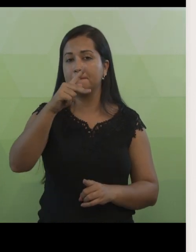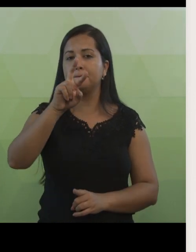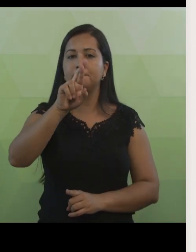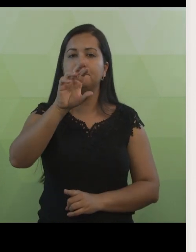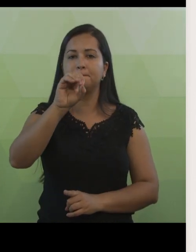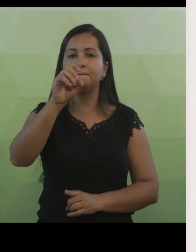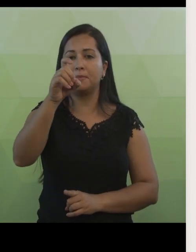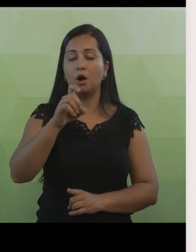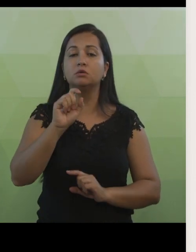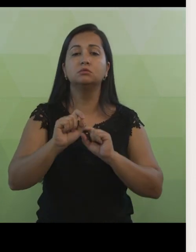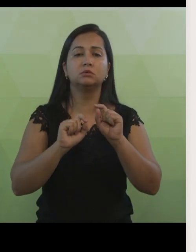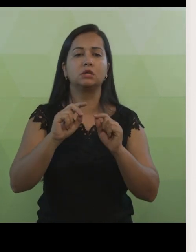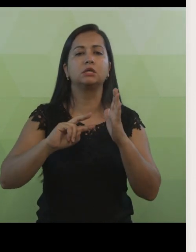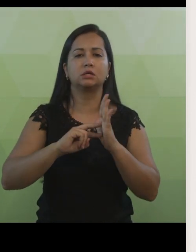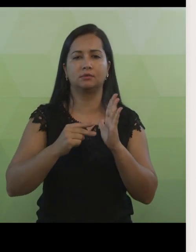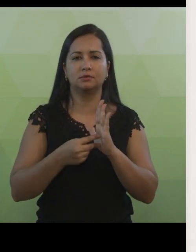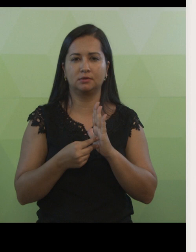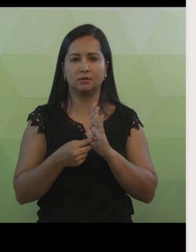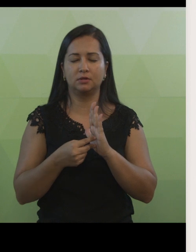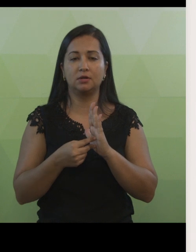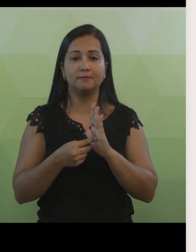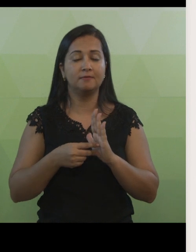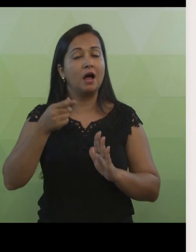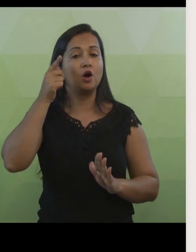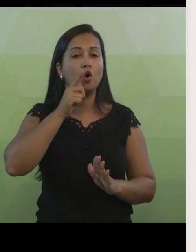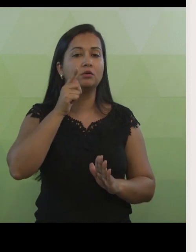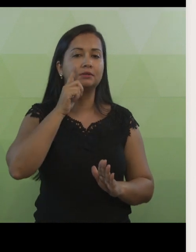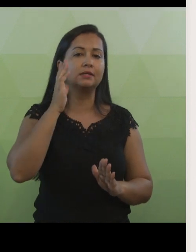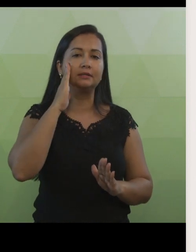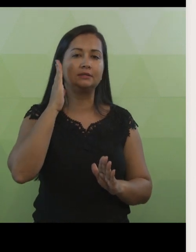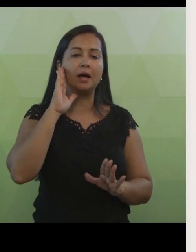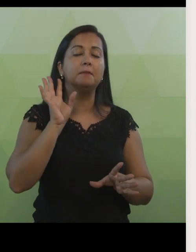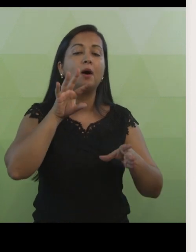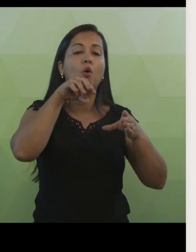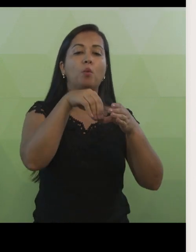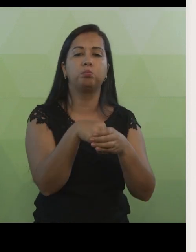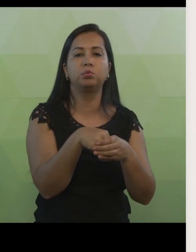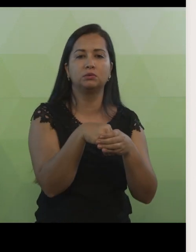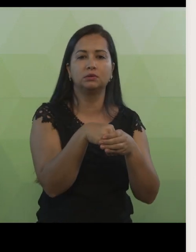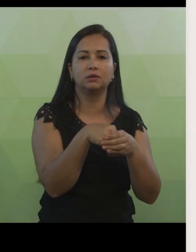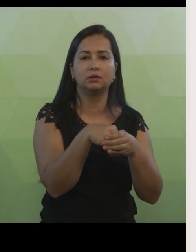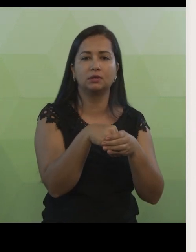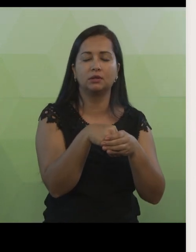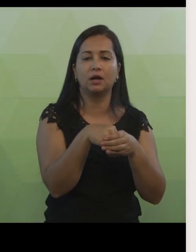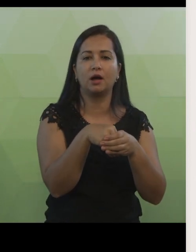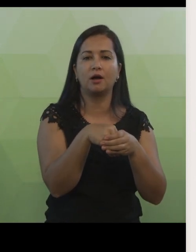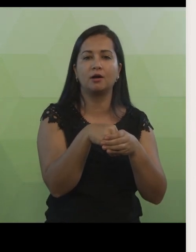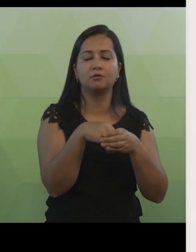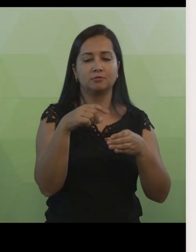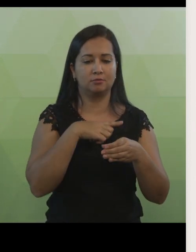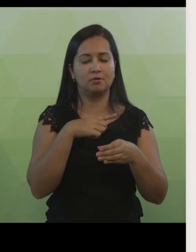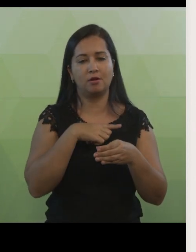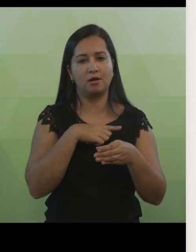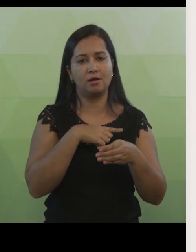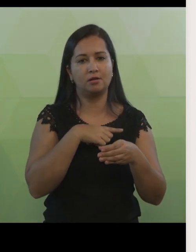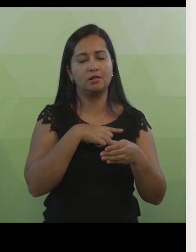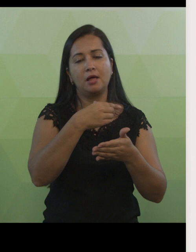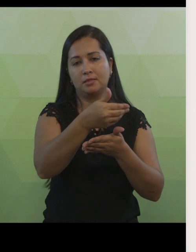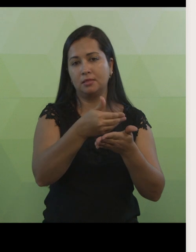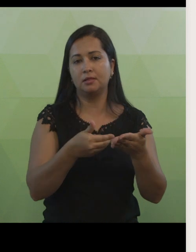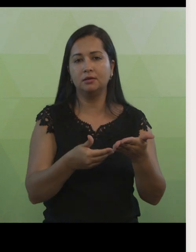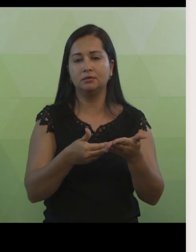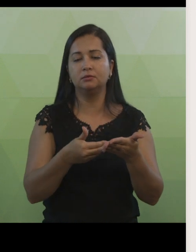como Application Proxy, ou simplesmente Proxy. É quando um firewall consegue verificar o conteúdo interno do pacote, o que a gente chama de